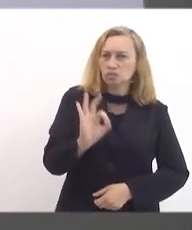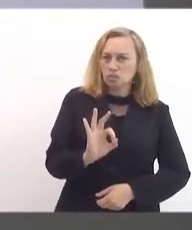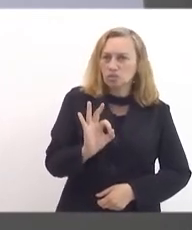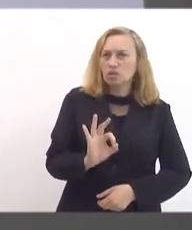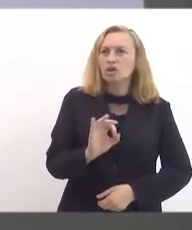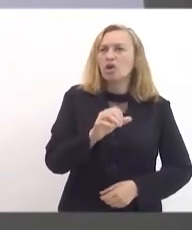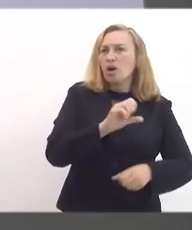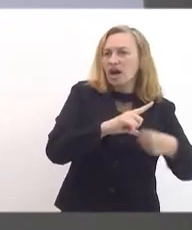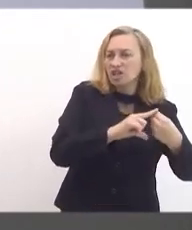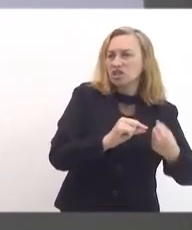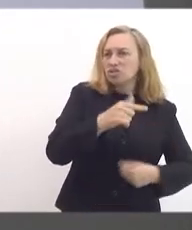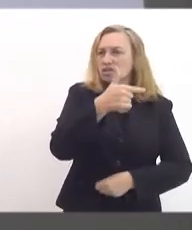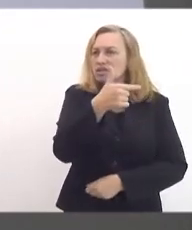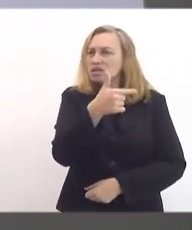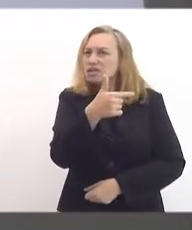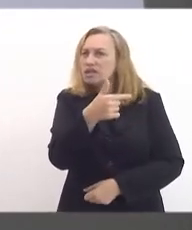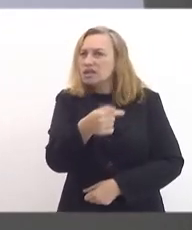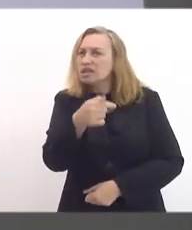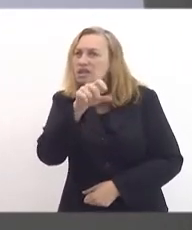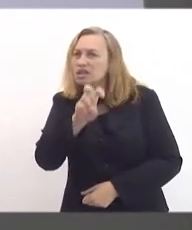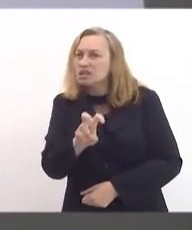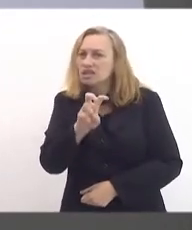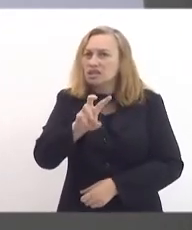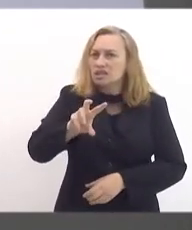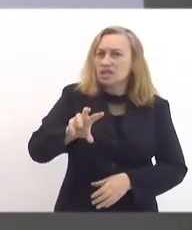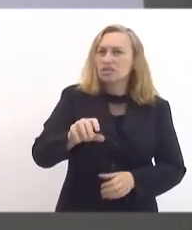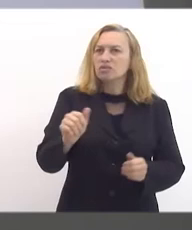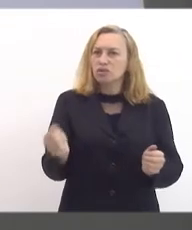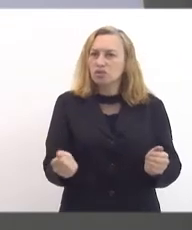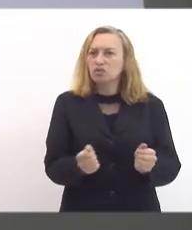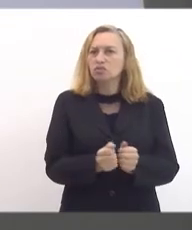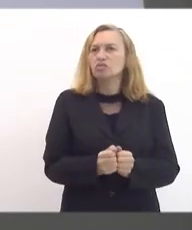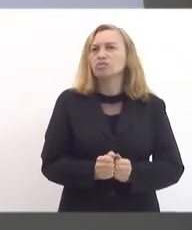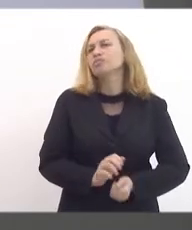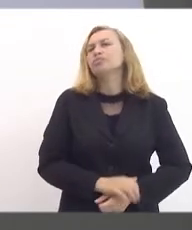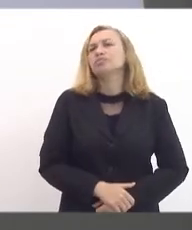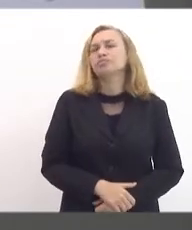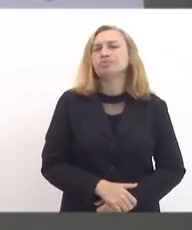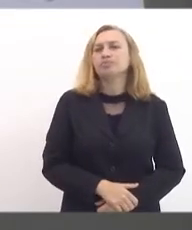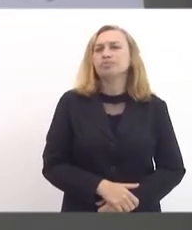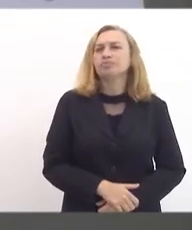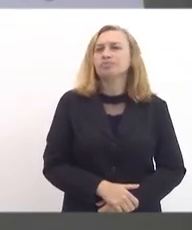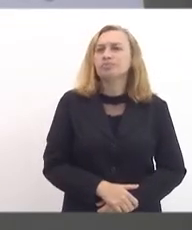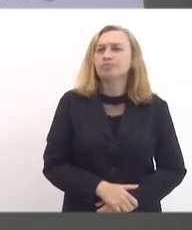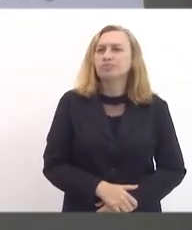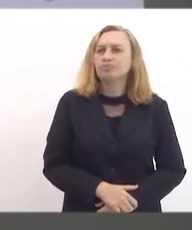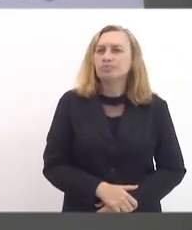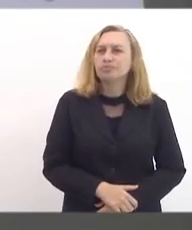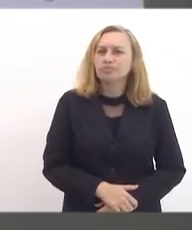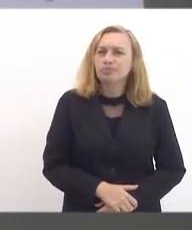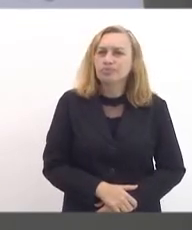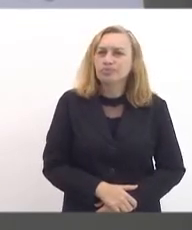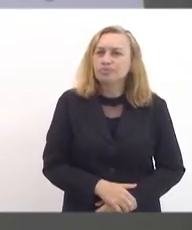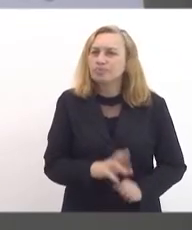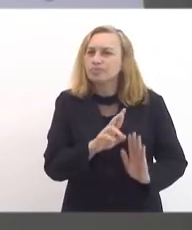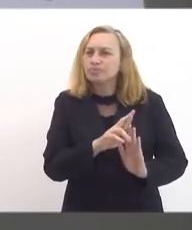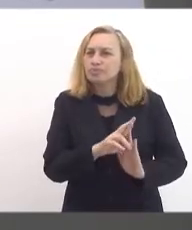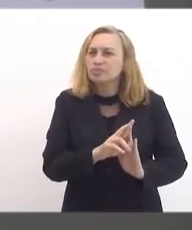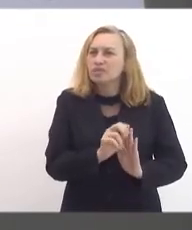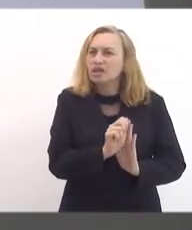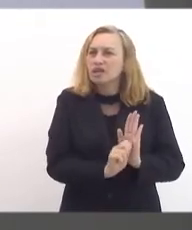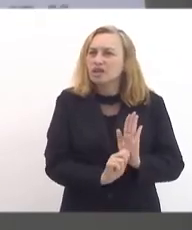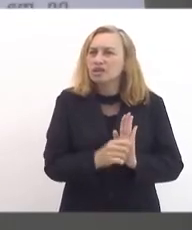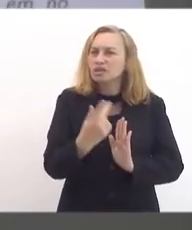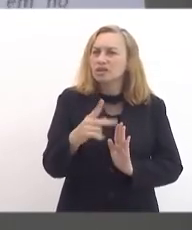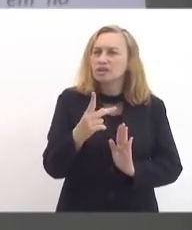artigo 75 Esse foi instituído tá o e redação dele a